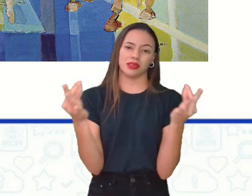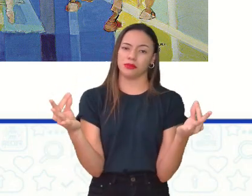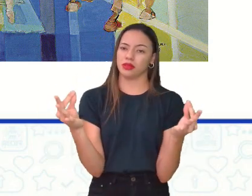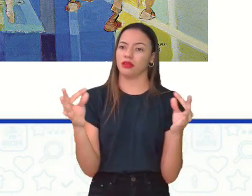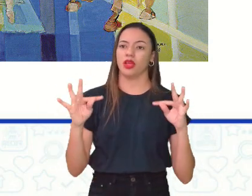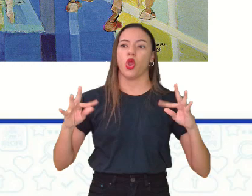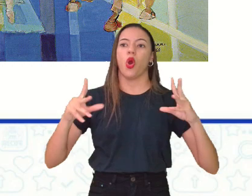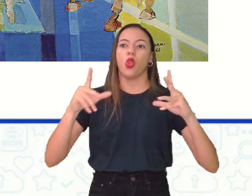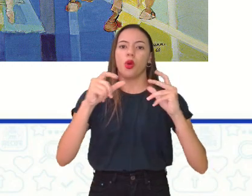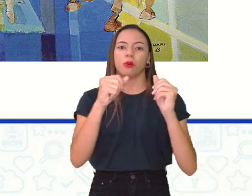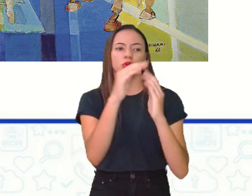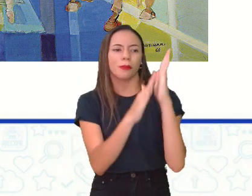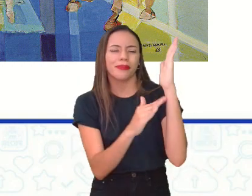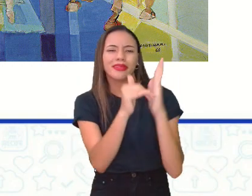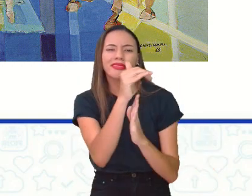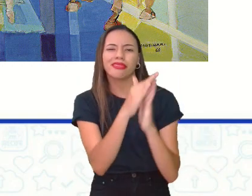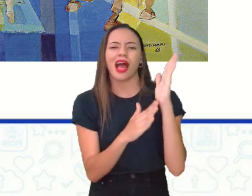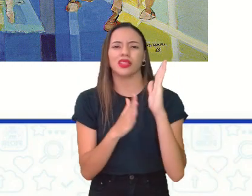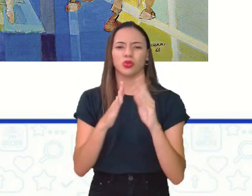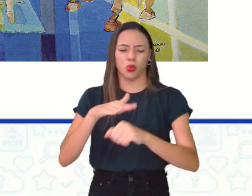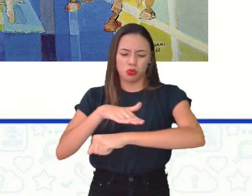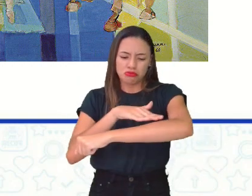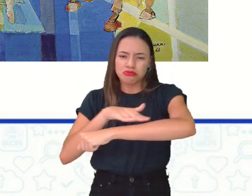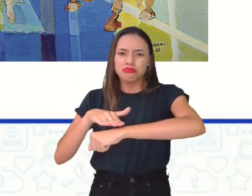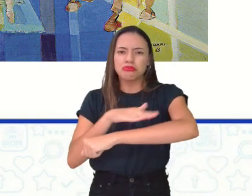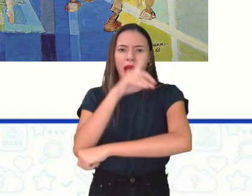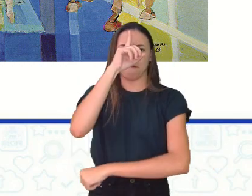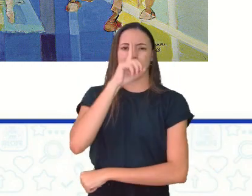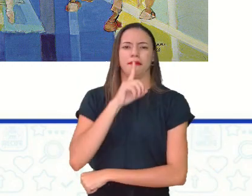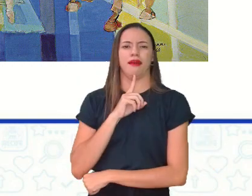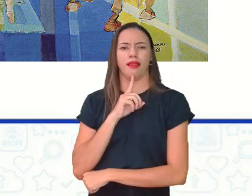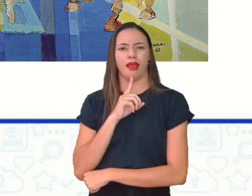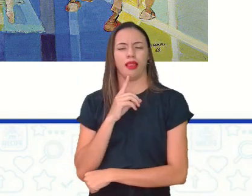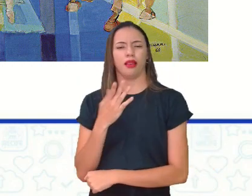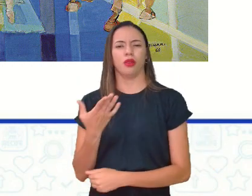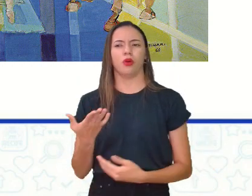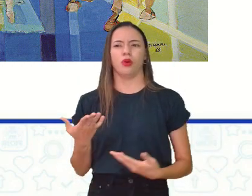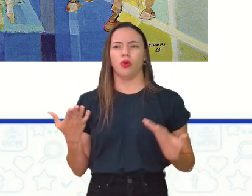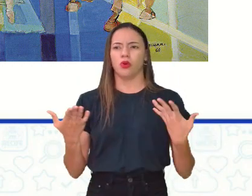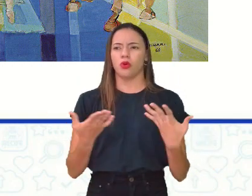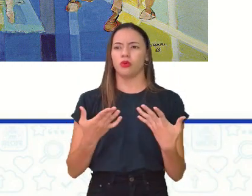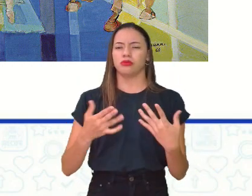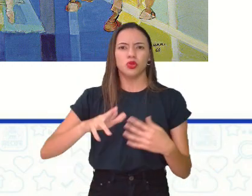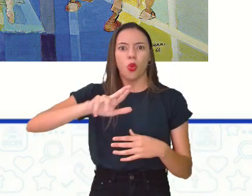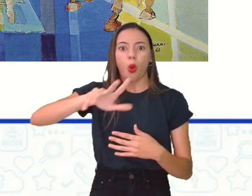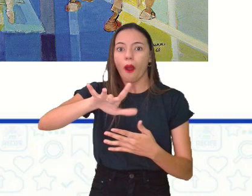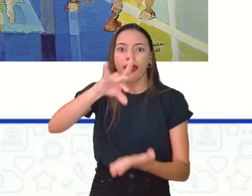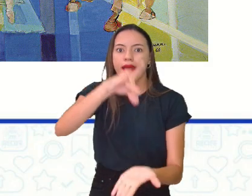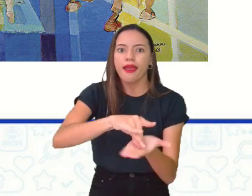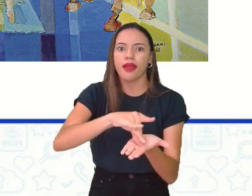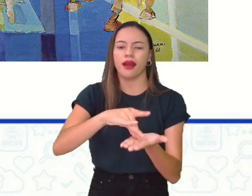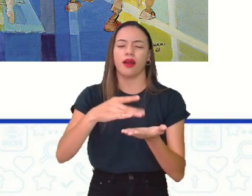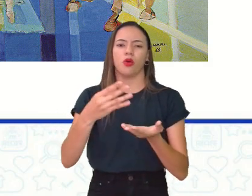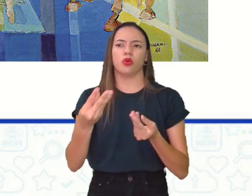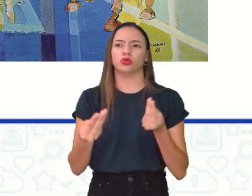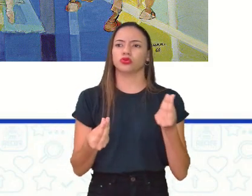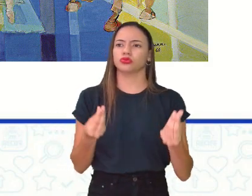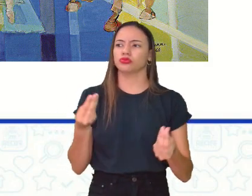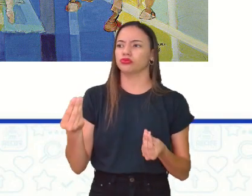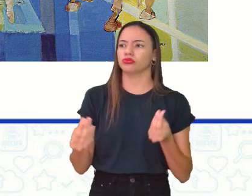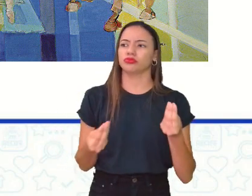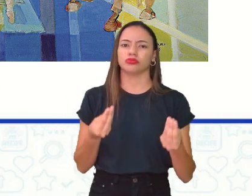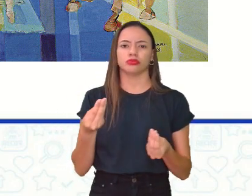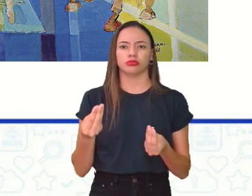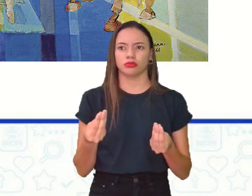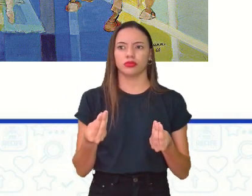está pintado assim, meio amarelo, a cor nem é uma cor que a gente diria assim, realista, como vocês chamam, né? Que não